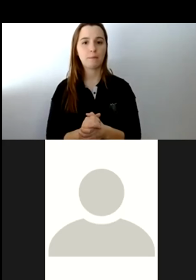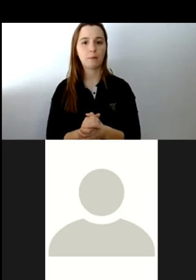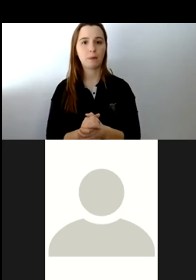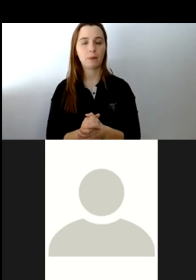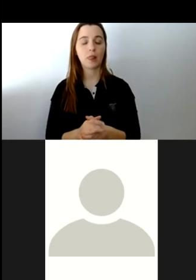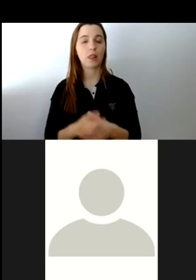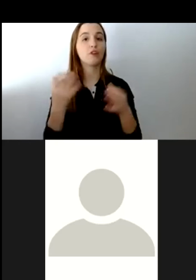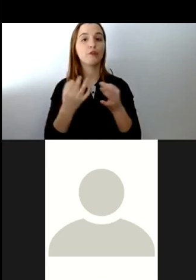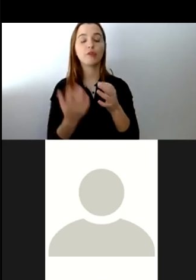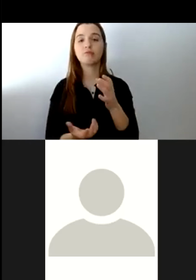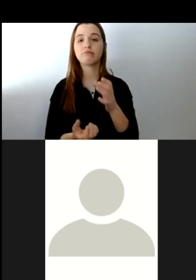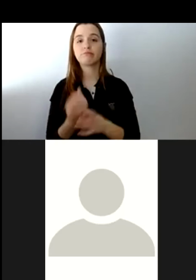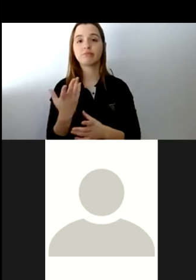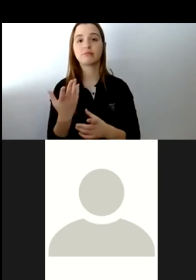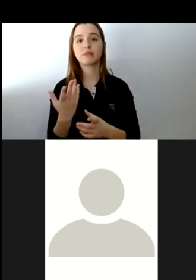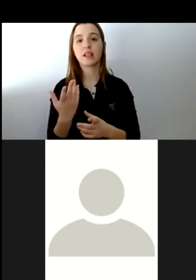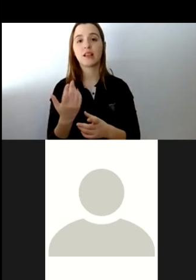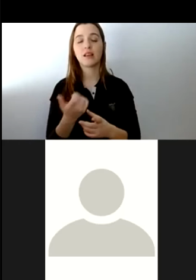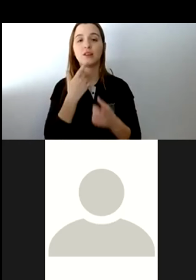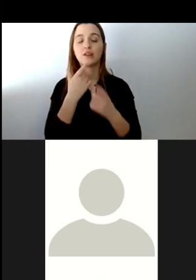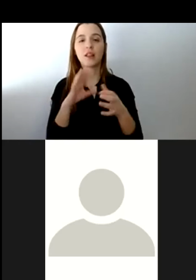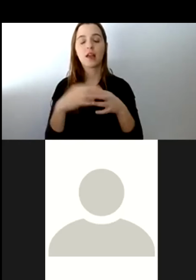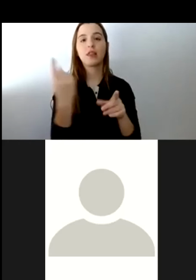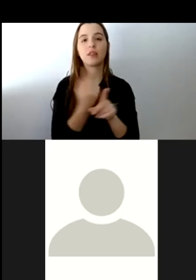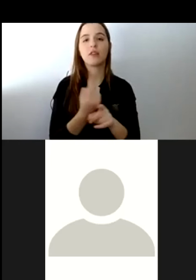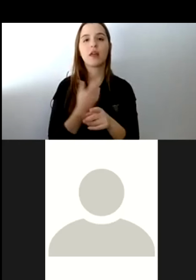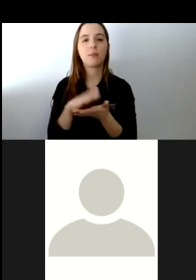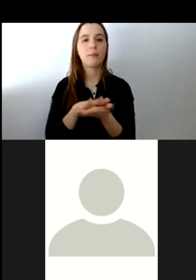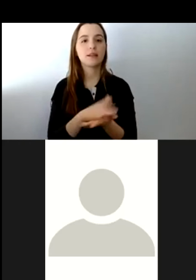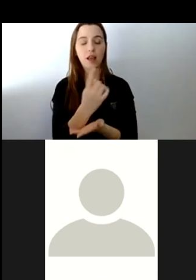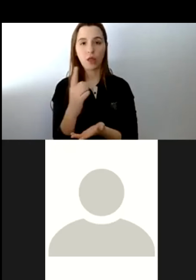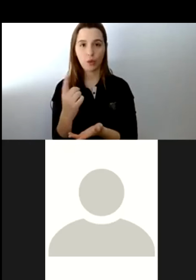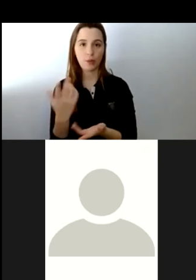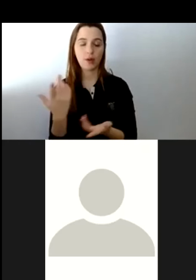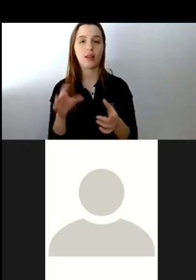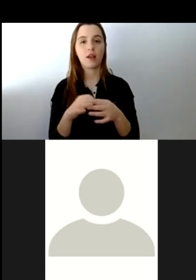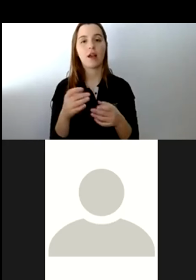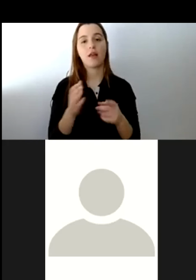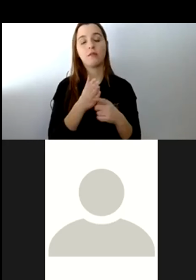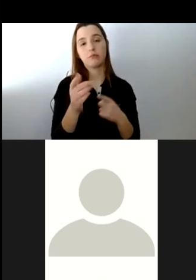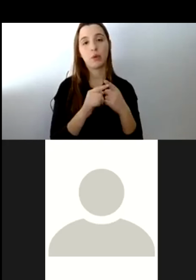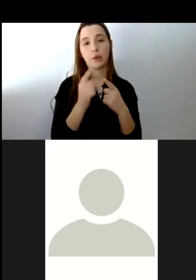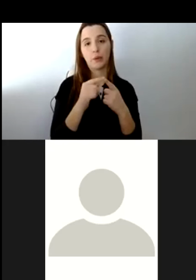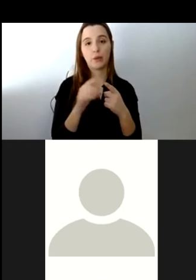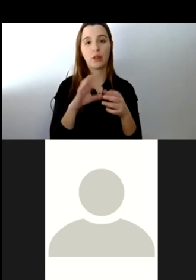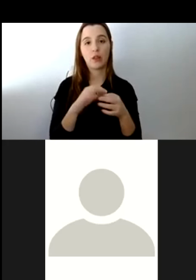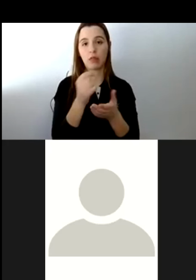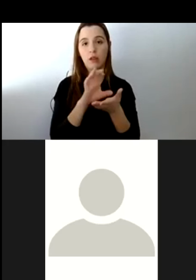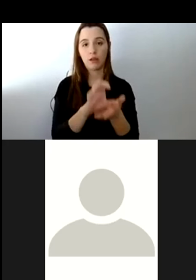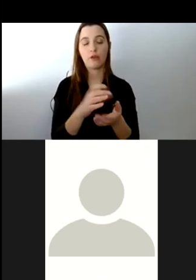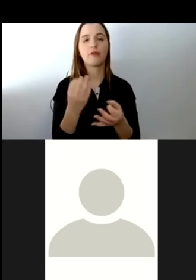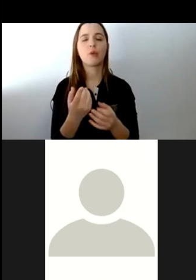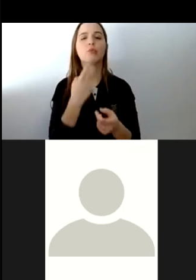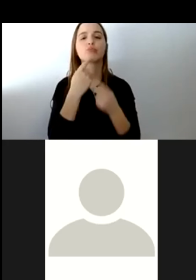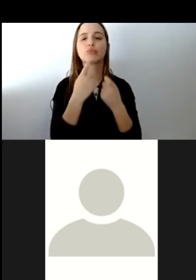Foram efetuadas questões relacionadas com as atividades de cada pilar. Relativamente ao pilar 1, relacionado com o financiamento, foi perguntado se